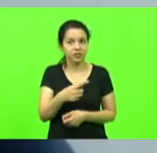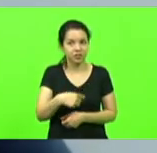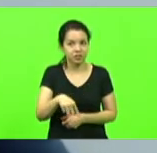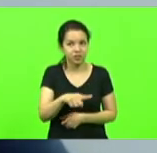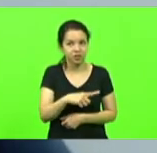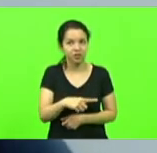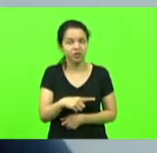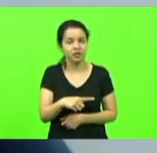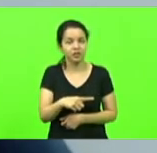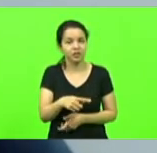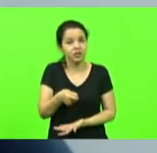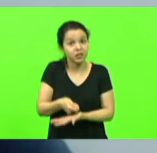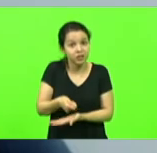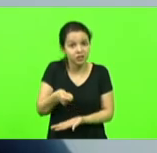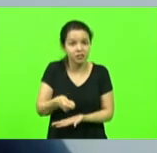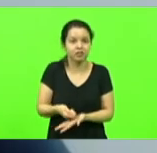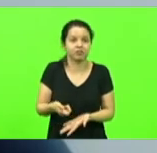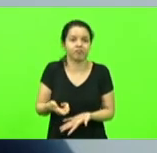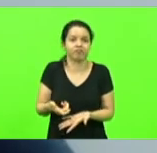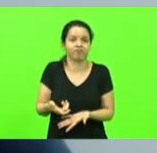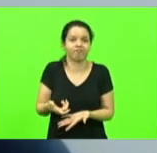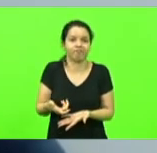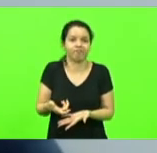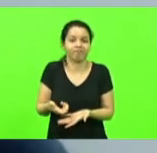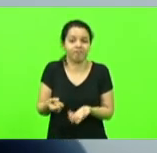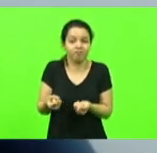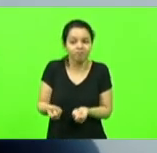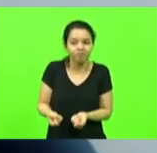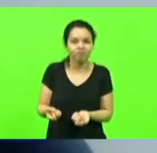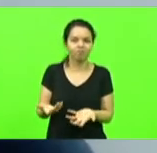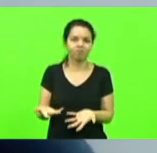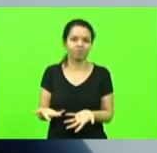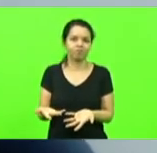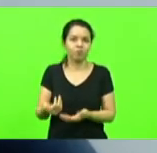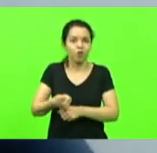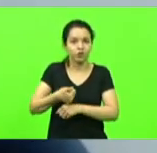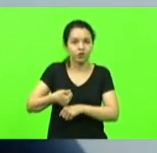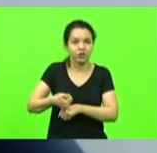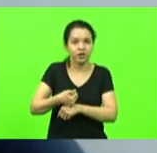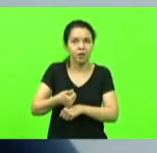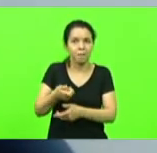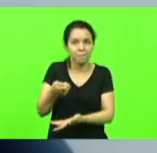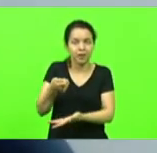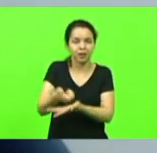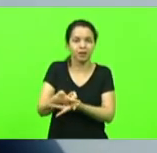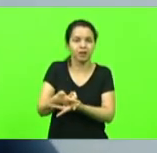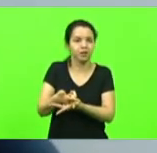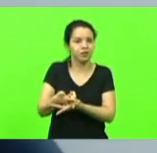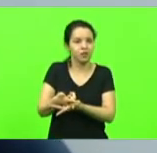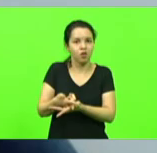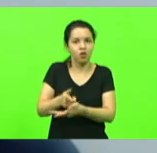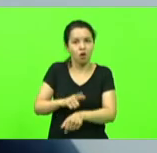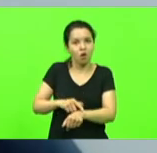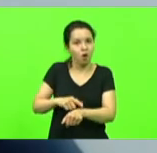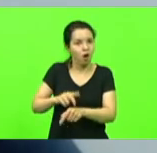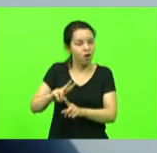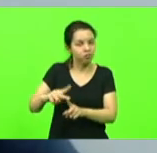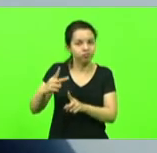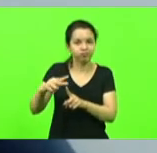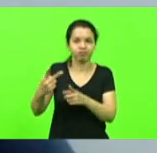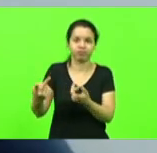exigindo, digamos assim, né, do profissional até cumprir, a gente está pagando horas extras para esse profissional conseguir concluir,